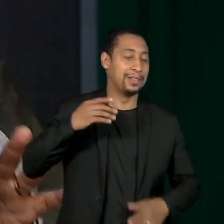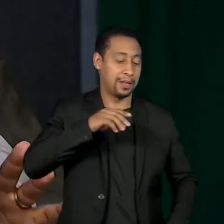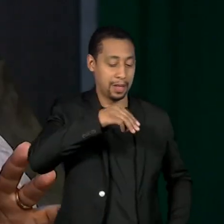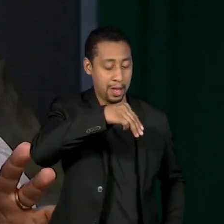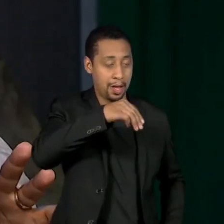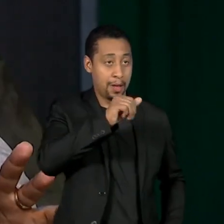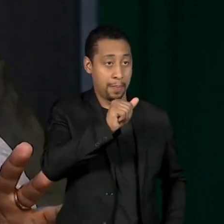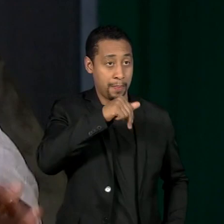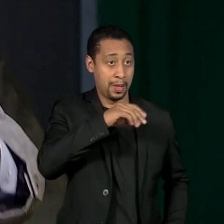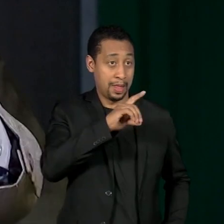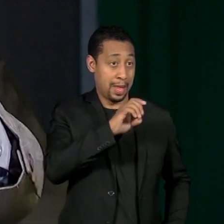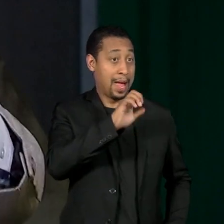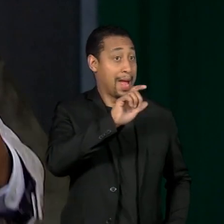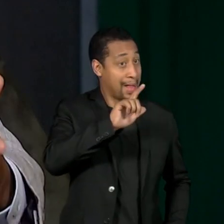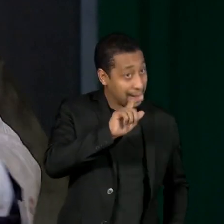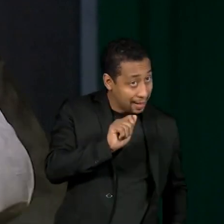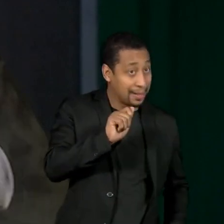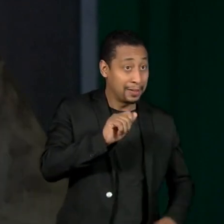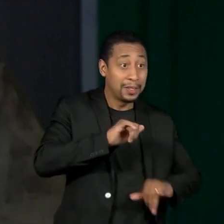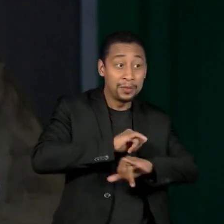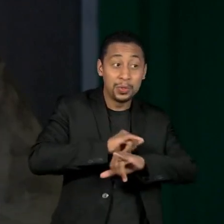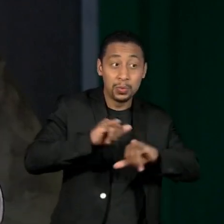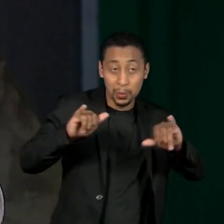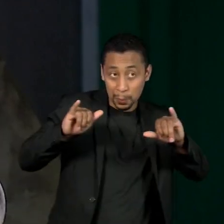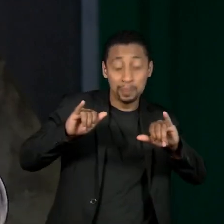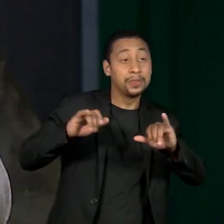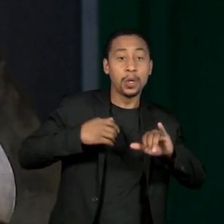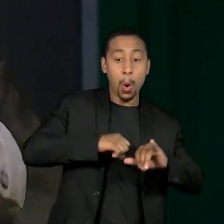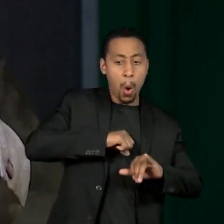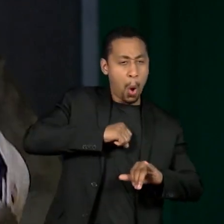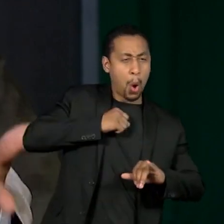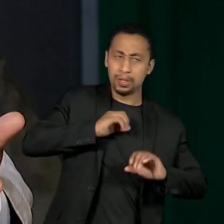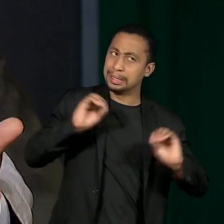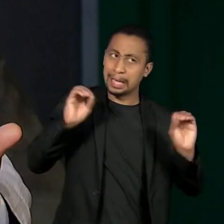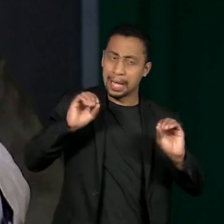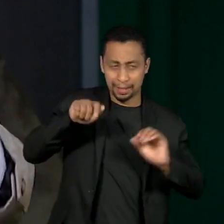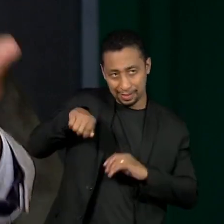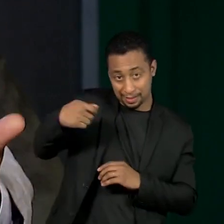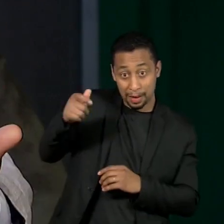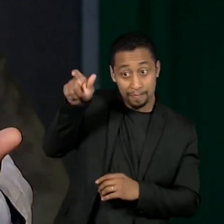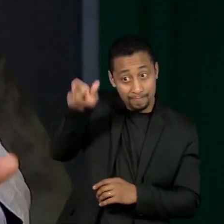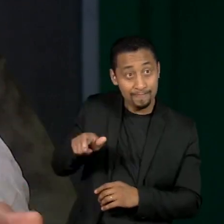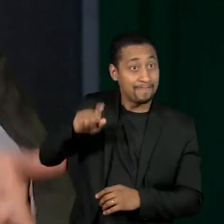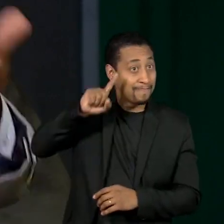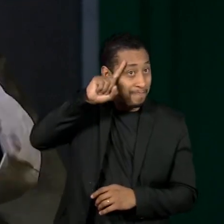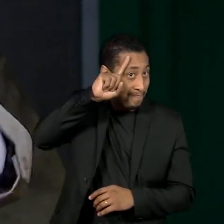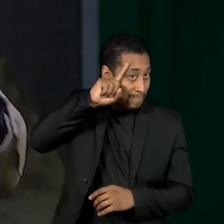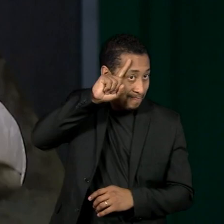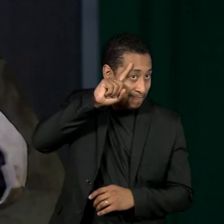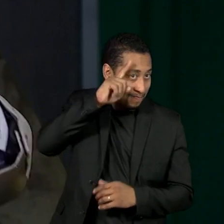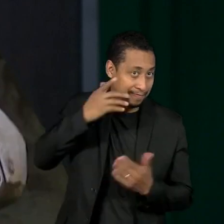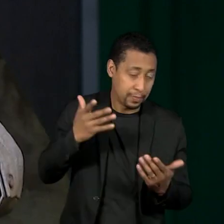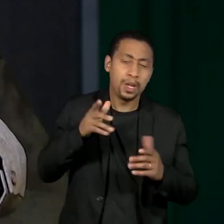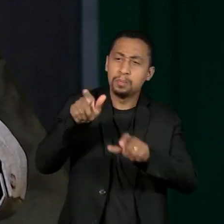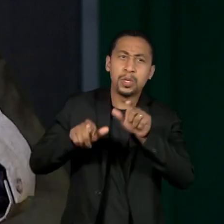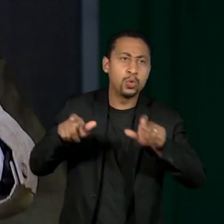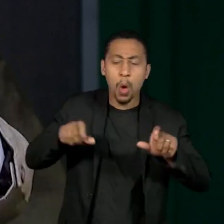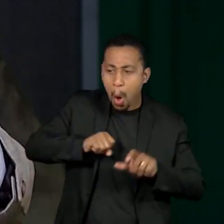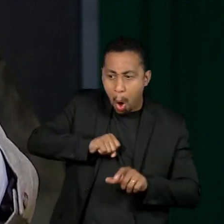nasceu odiando, né, e que as pessoas, para odiar, precisam ser ensinadas. E que, por conta disso, elas também podem